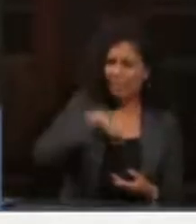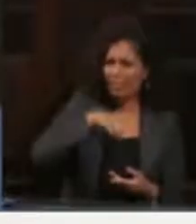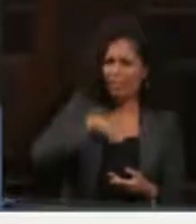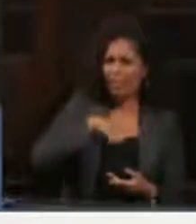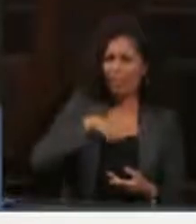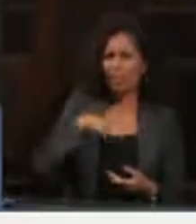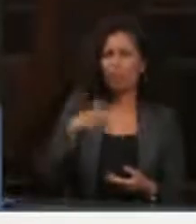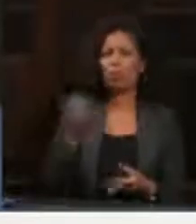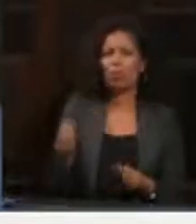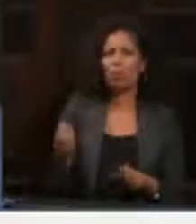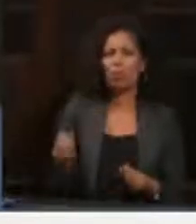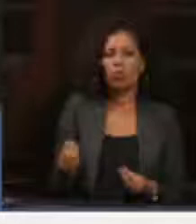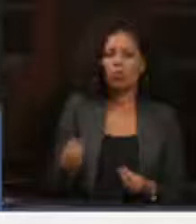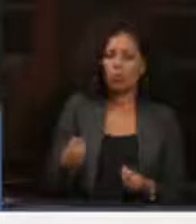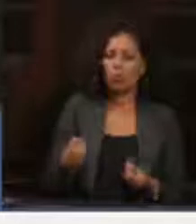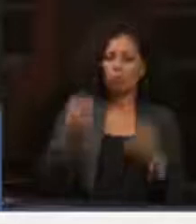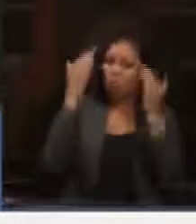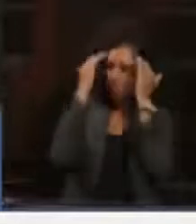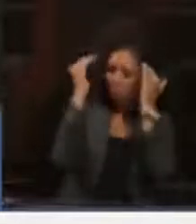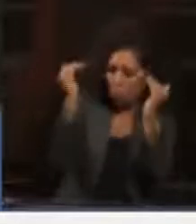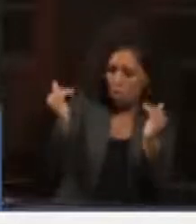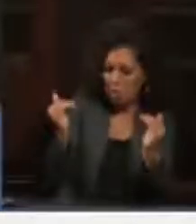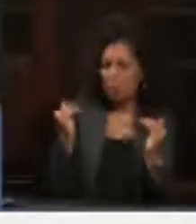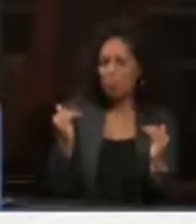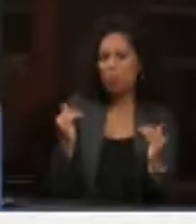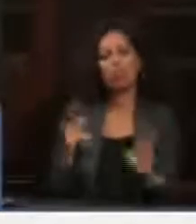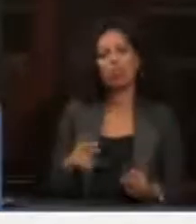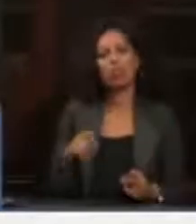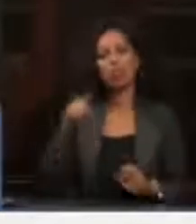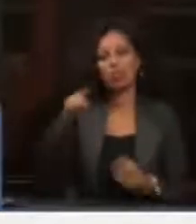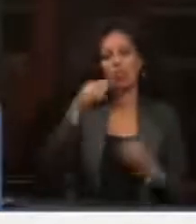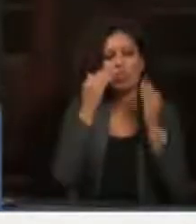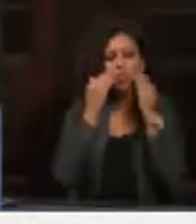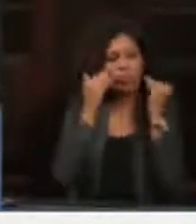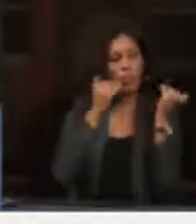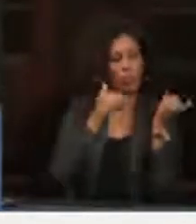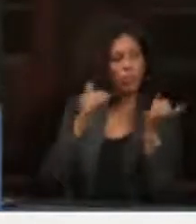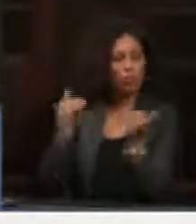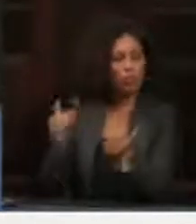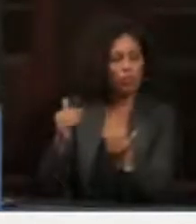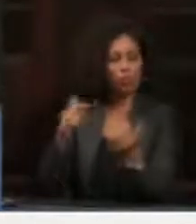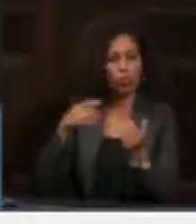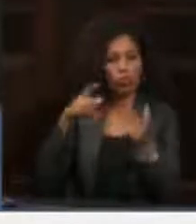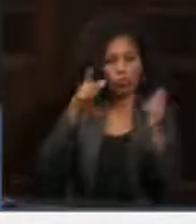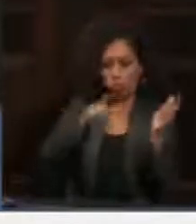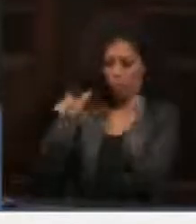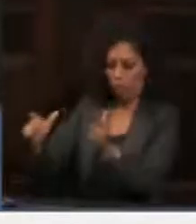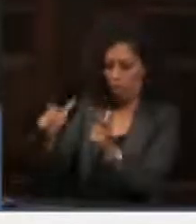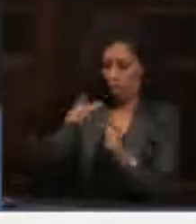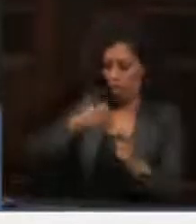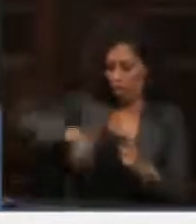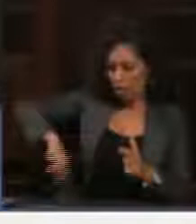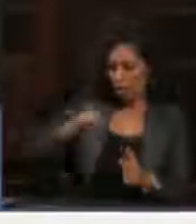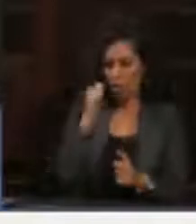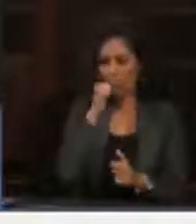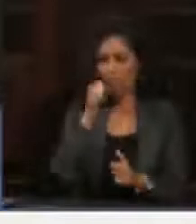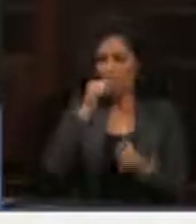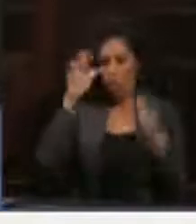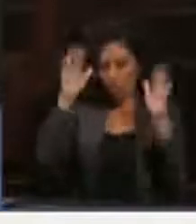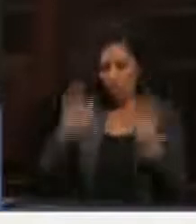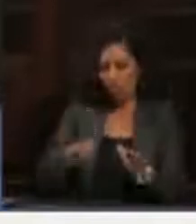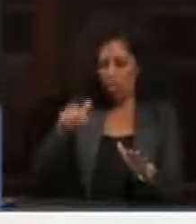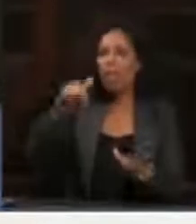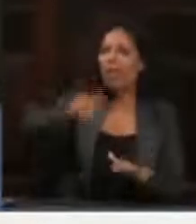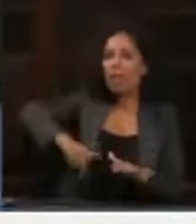tem muita dignidade. Vossa Excelência demonstra que o lugar que nós mulheres devemos estar é